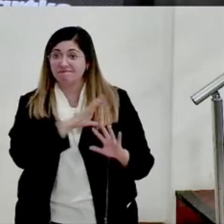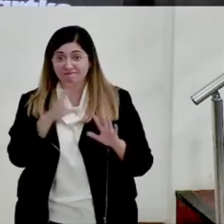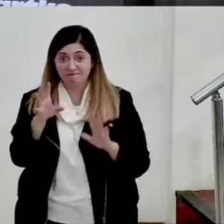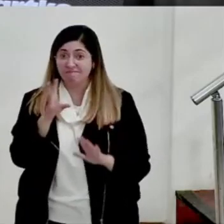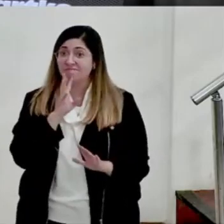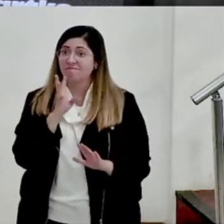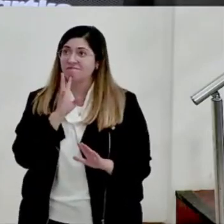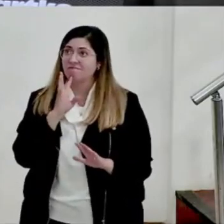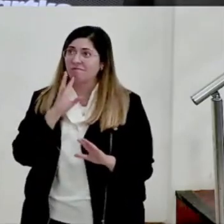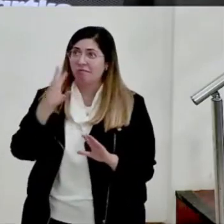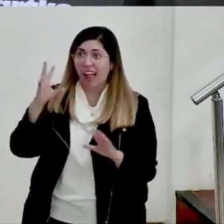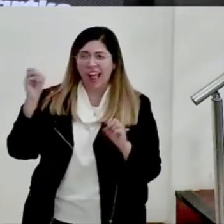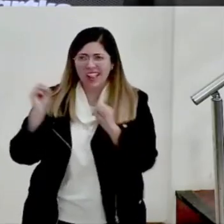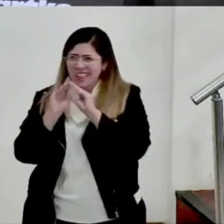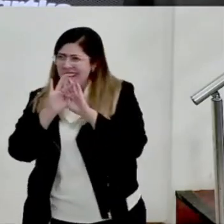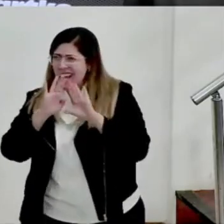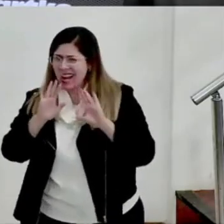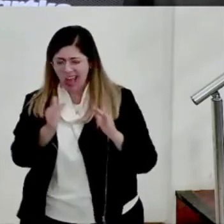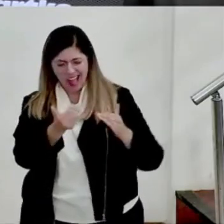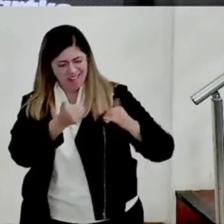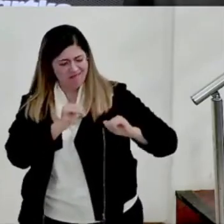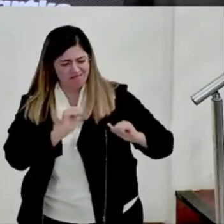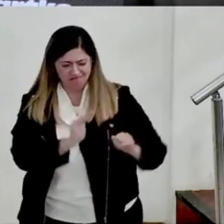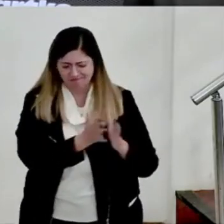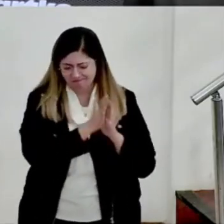glória do Senhor no nosso coração.